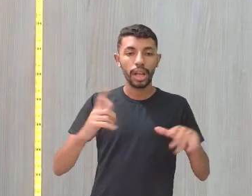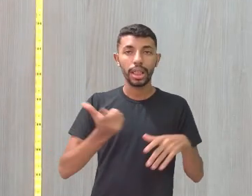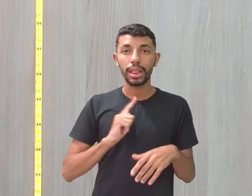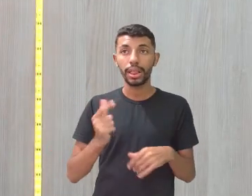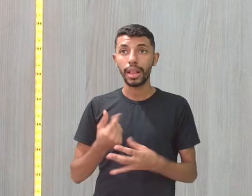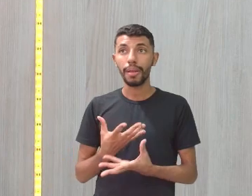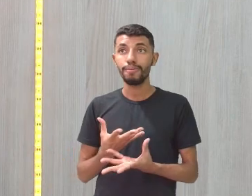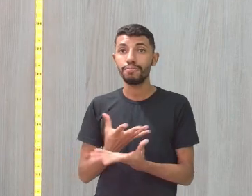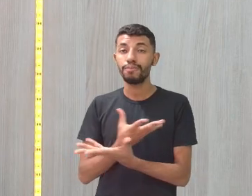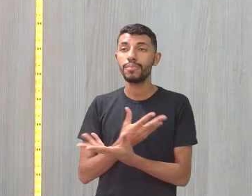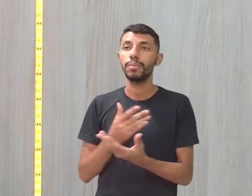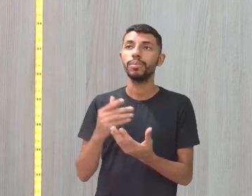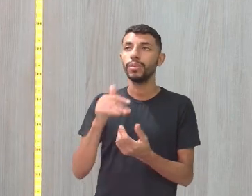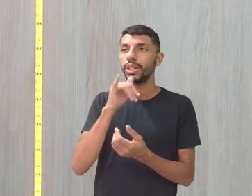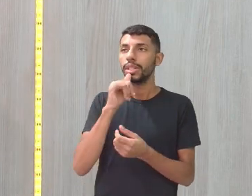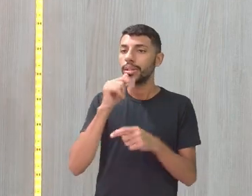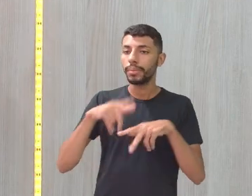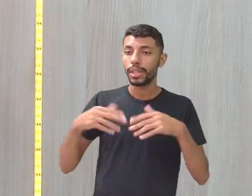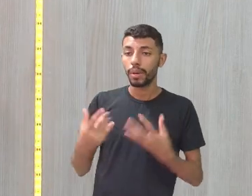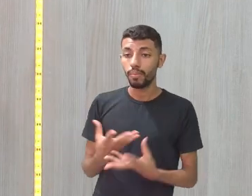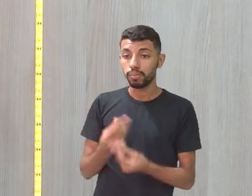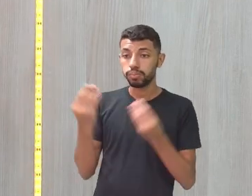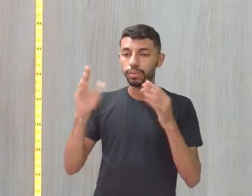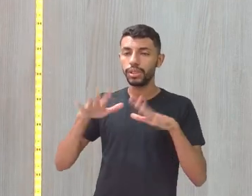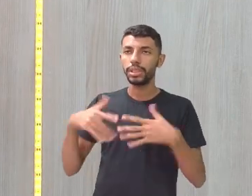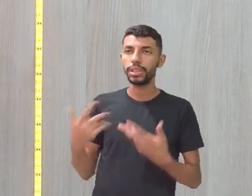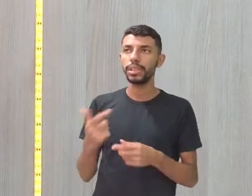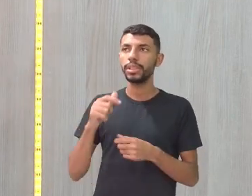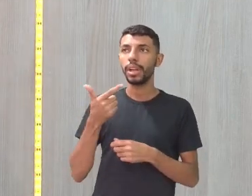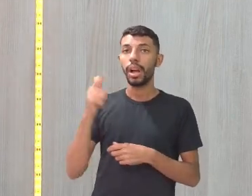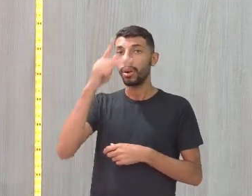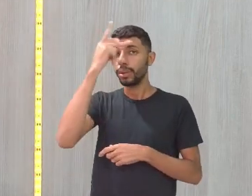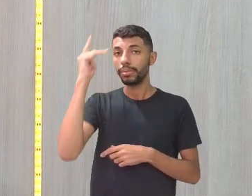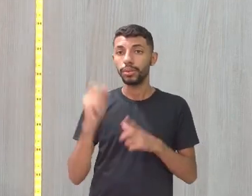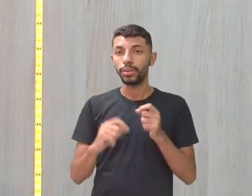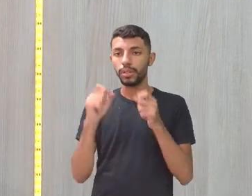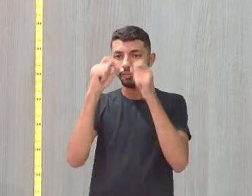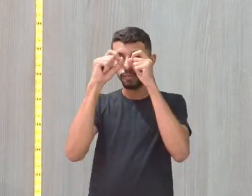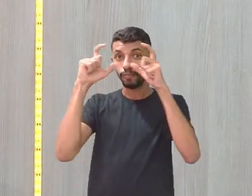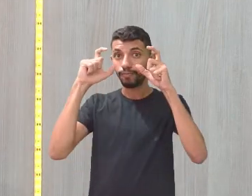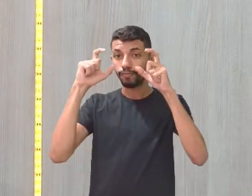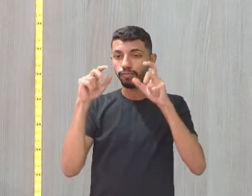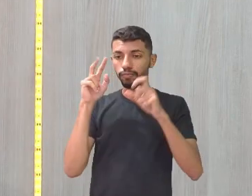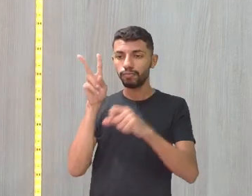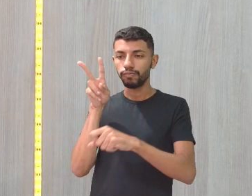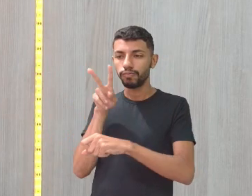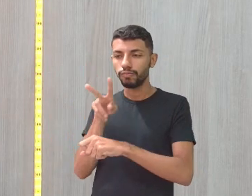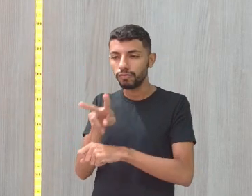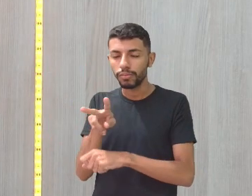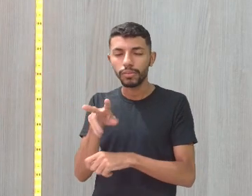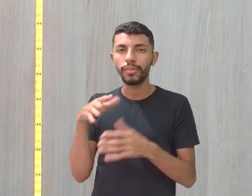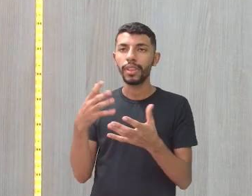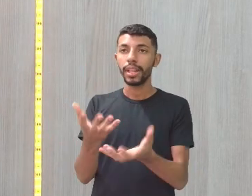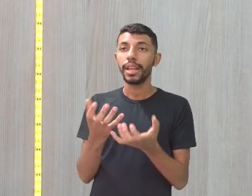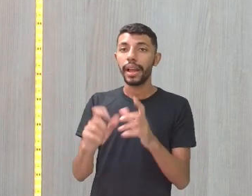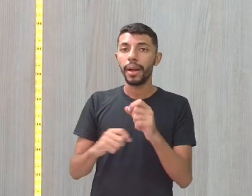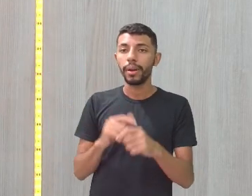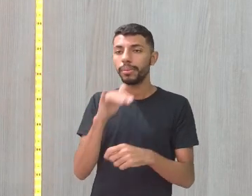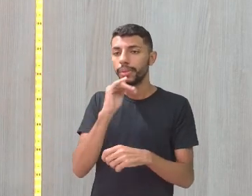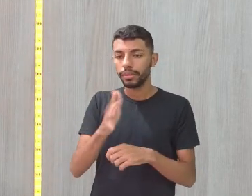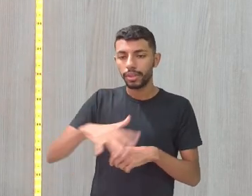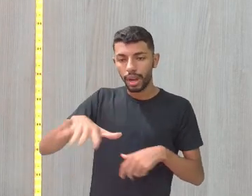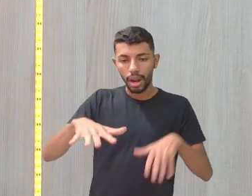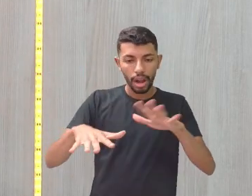maior desses recursos, aí acaba o que? O pessoal abrindo o olho, e aí começa aquela disputa por territórios, aquela disputa,